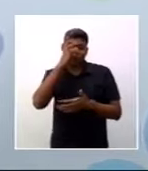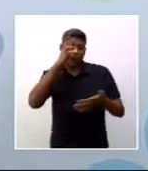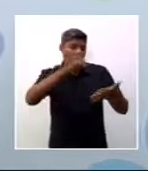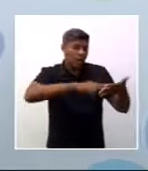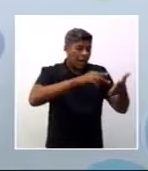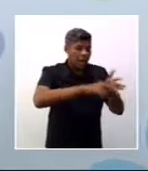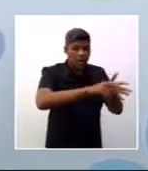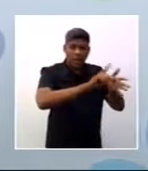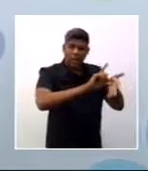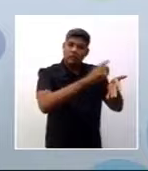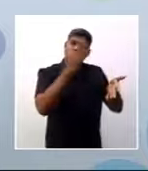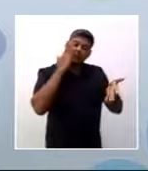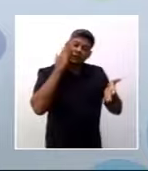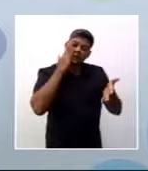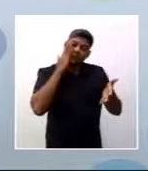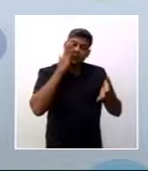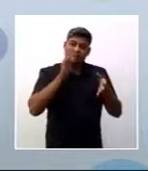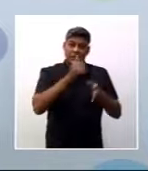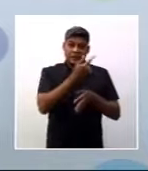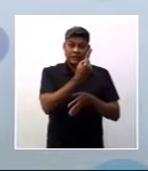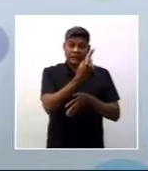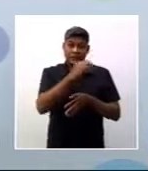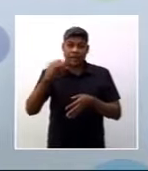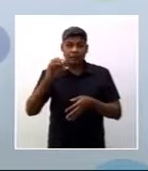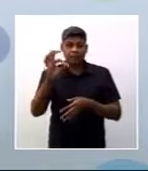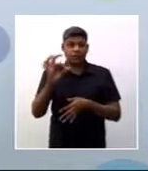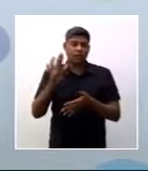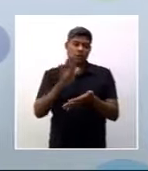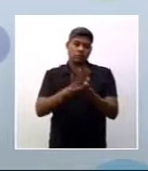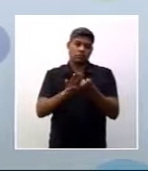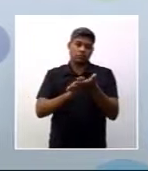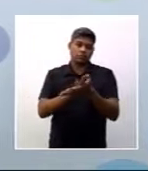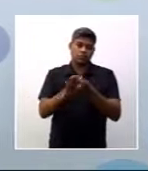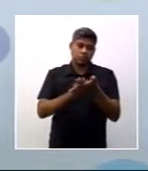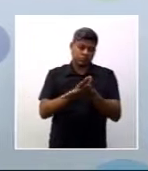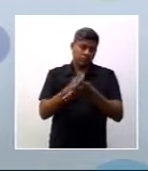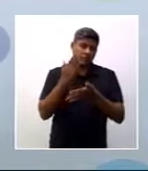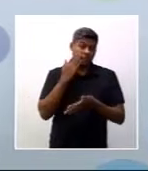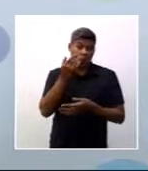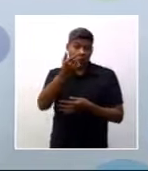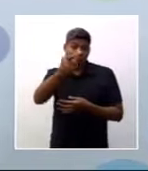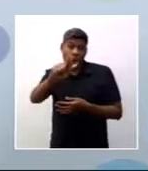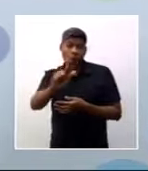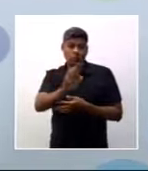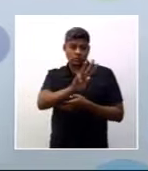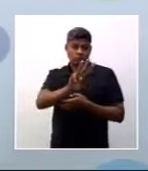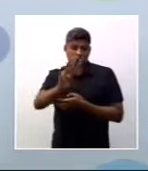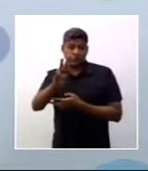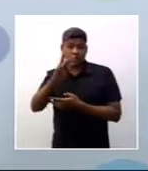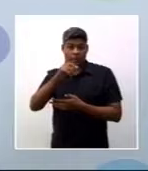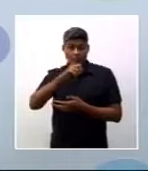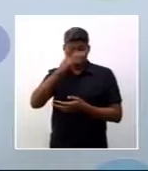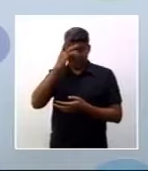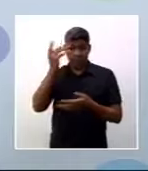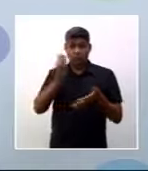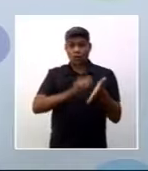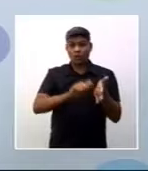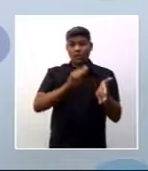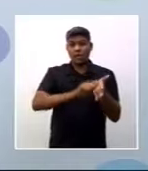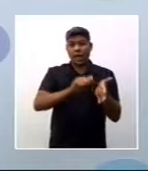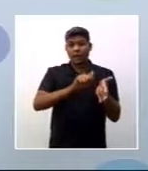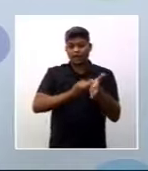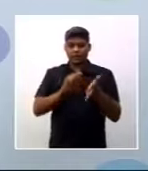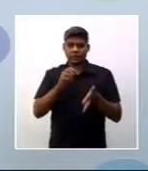tudo mais só que nem sempre esse filtro é 100 porcento da mesma maneira e o braille eles são pessoas que escrevem